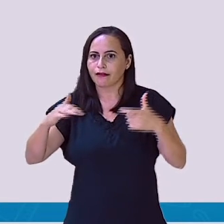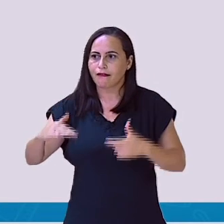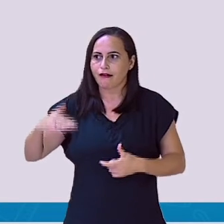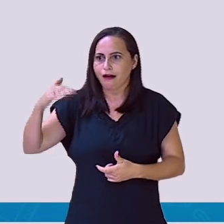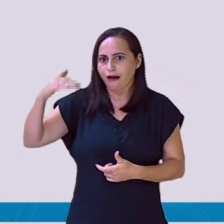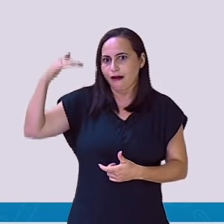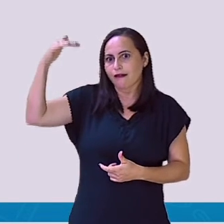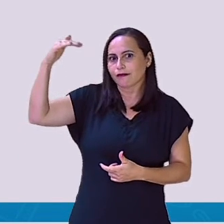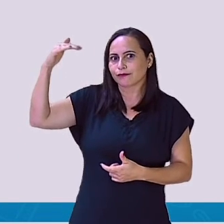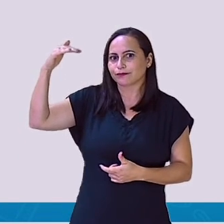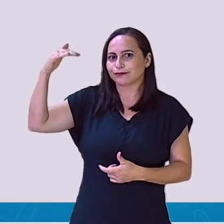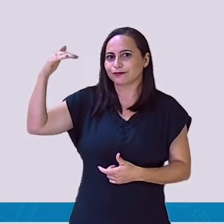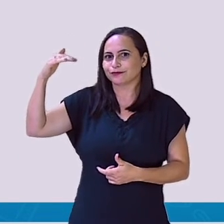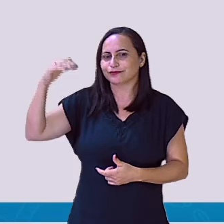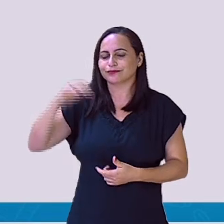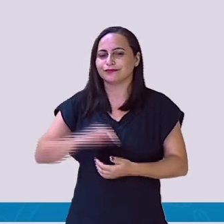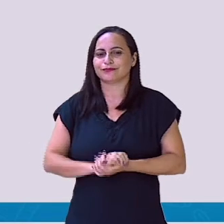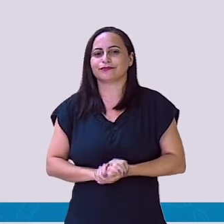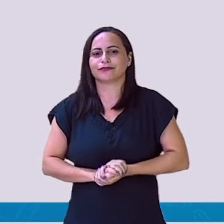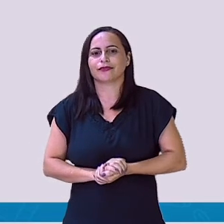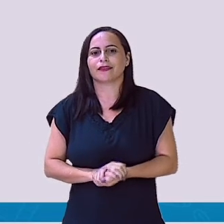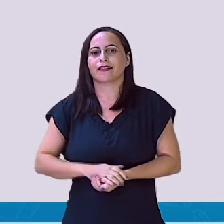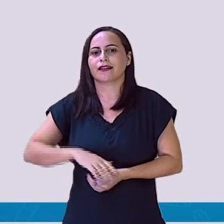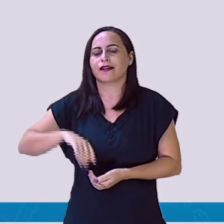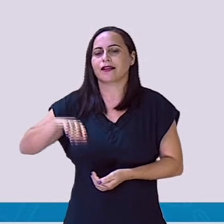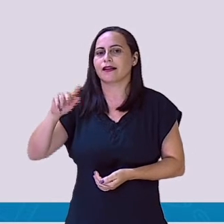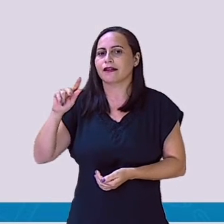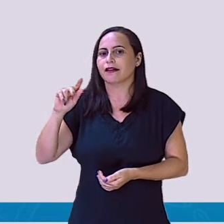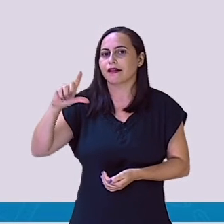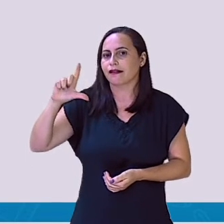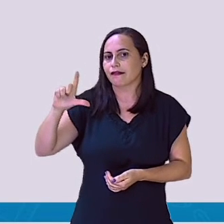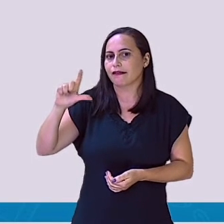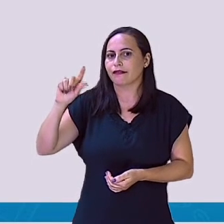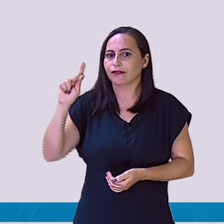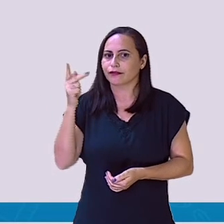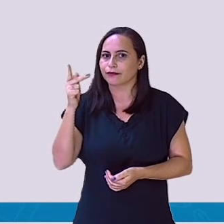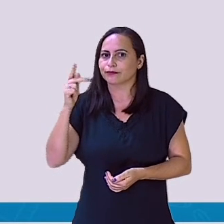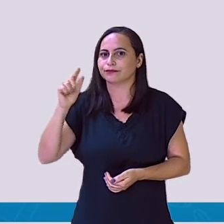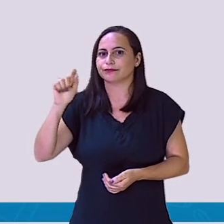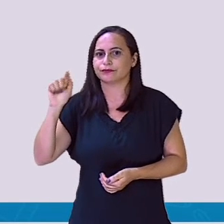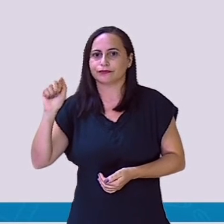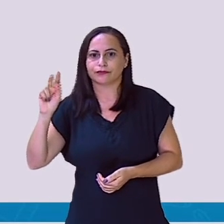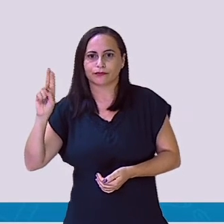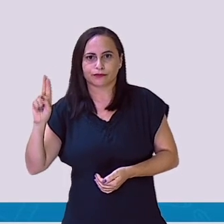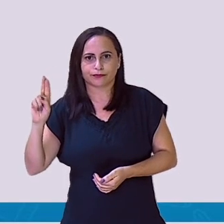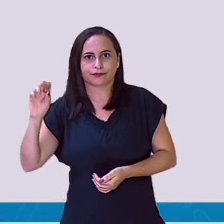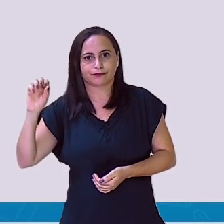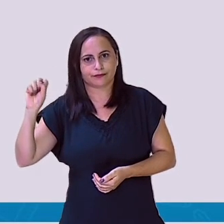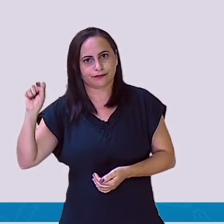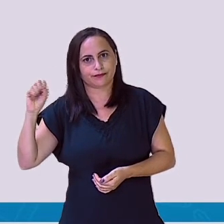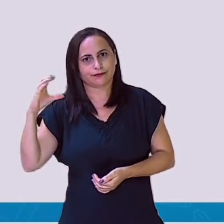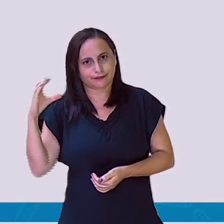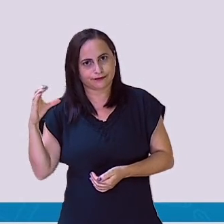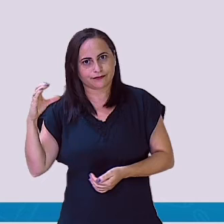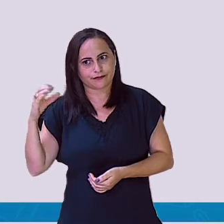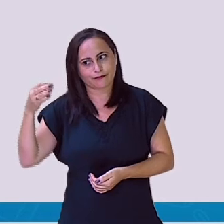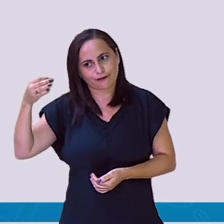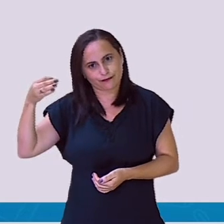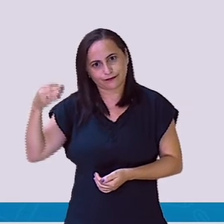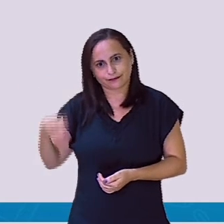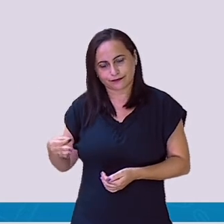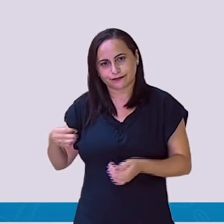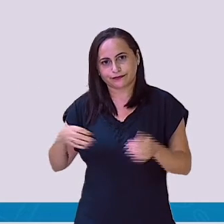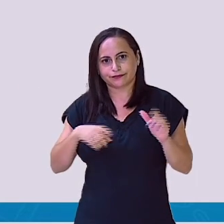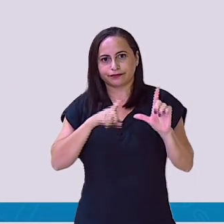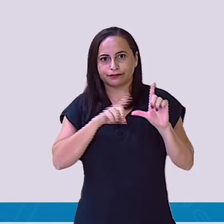estão os dígrafos ali? LH, GU e SC. Portanto, a resposta correta é a